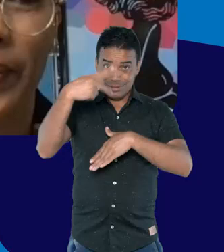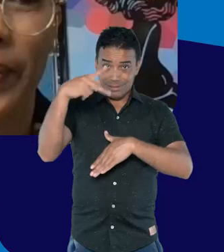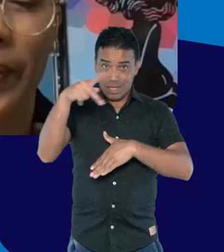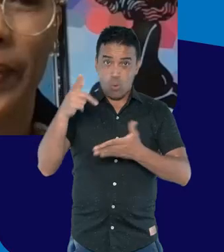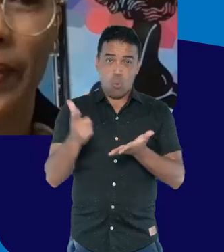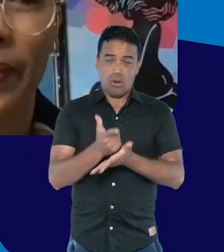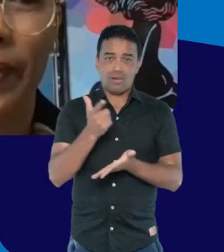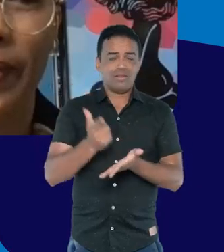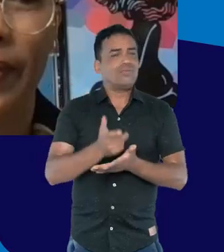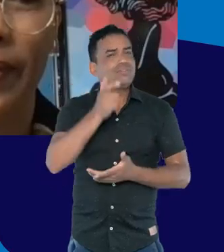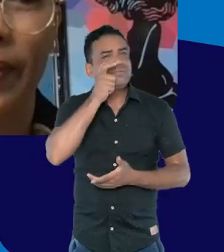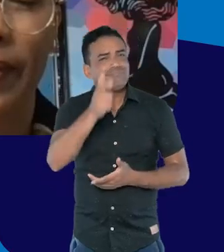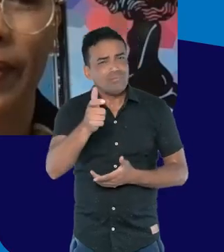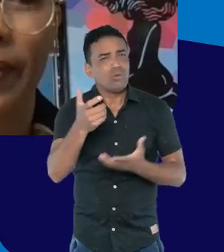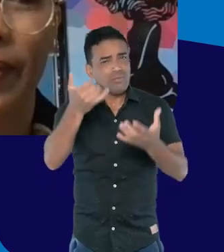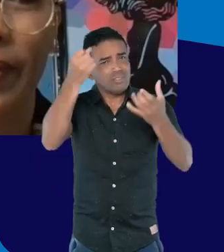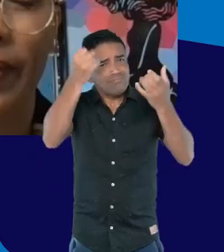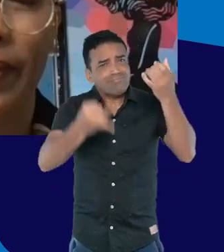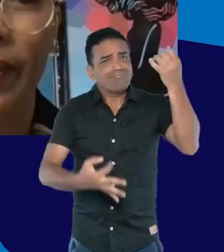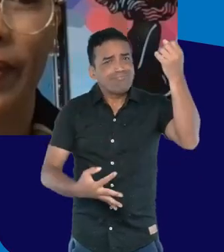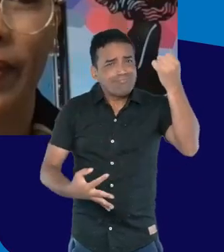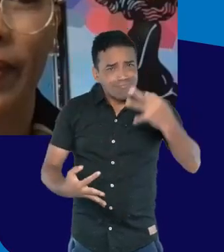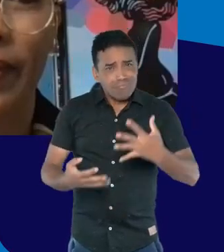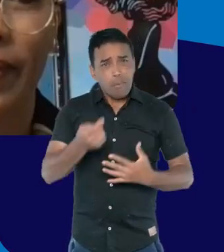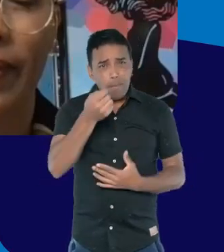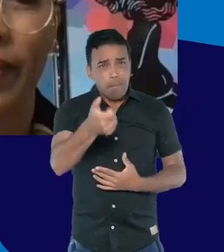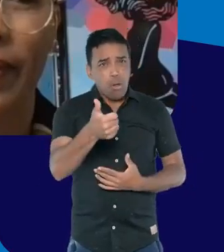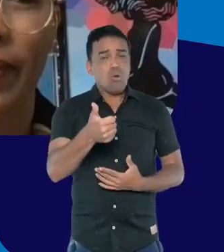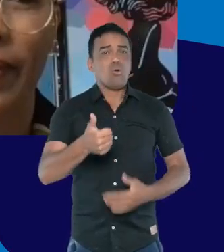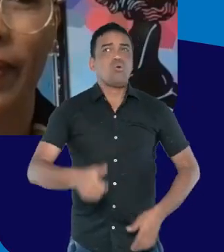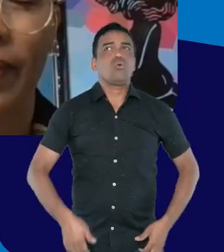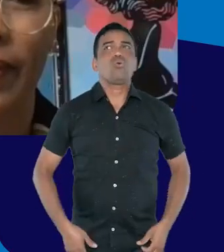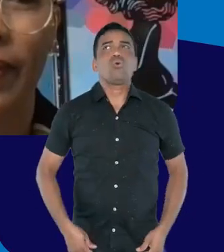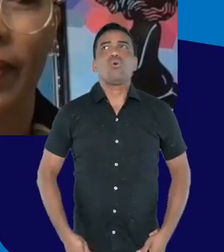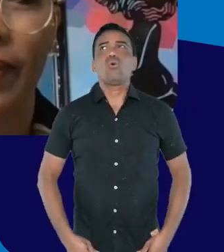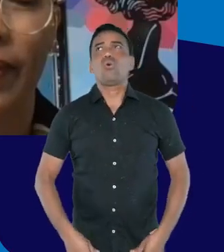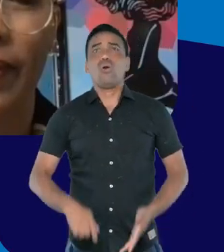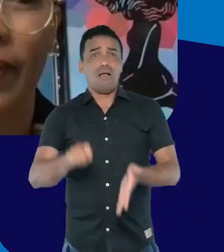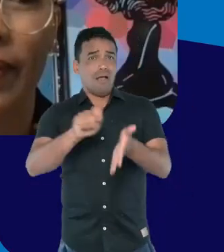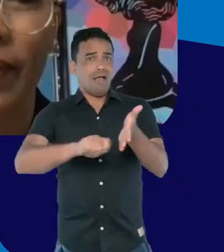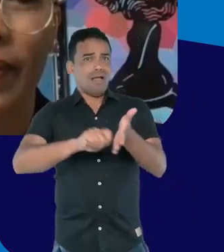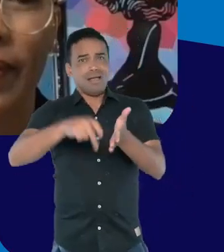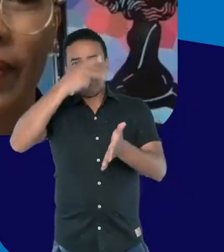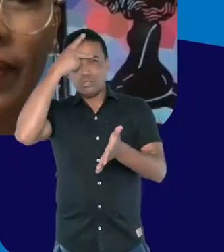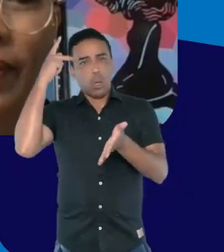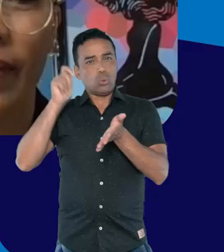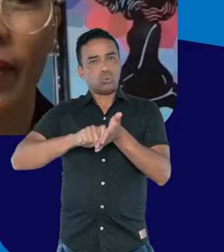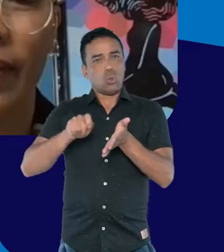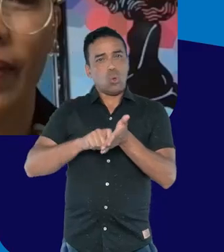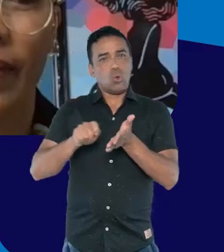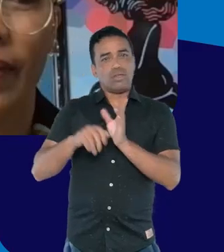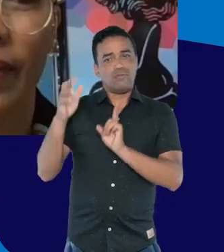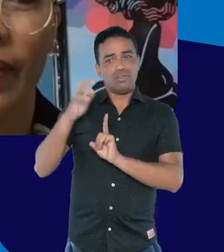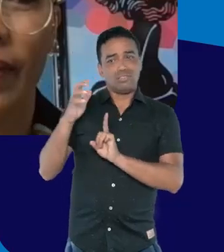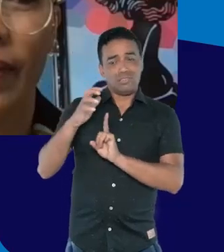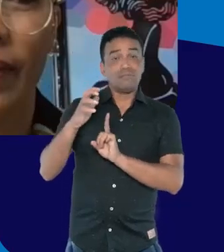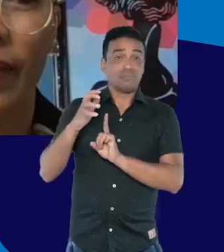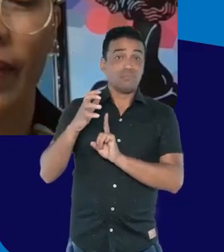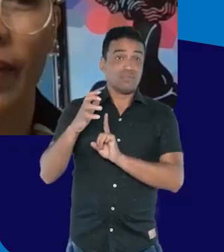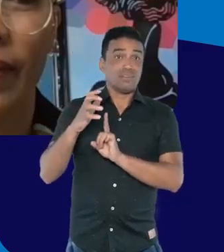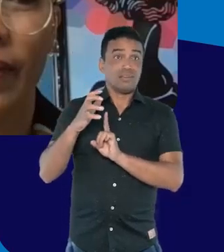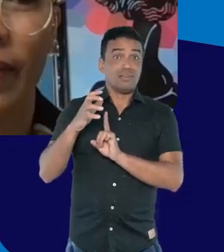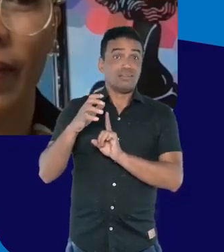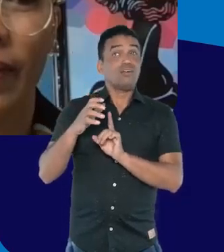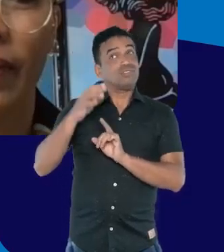super, super interessante, eu queria te ouvir falar sobre um pouco sobre esses autores, é como que autores teóricos, você